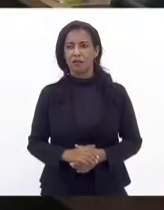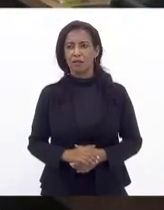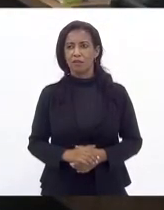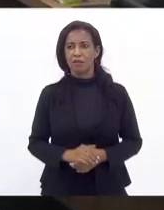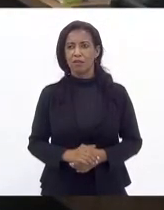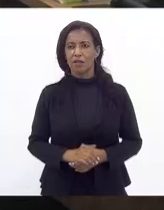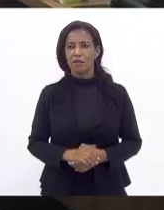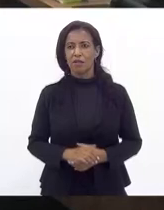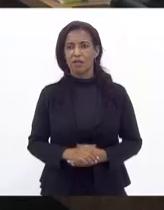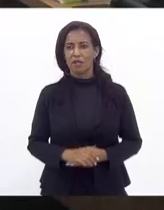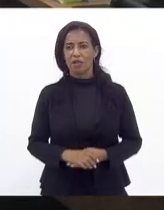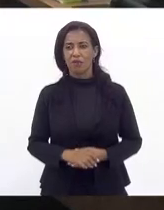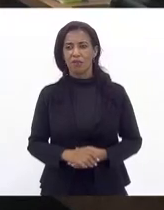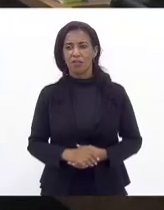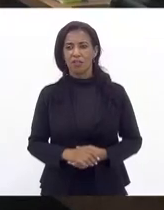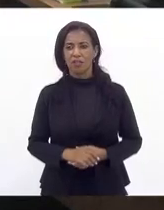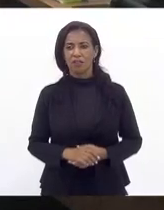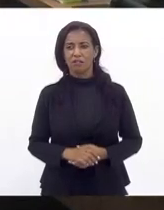Ok.